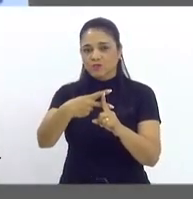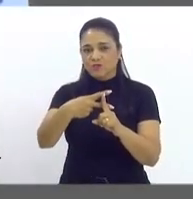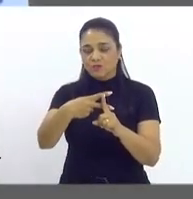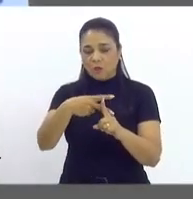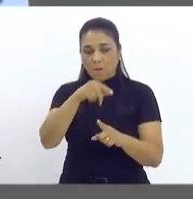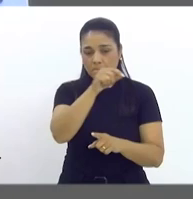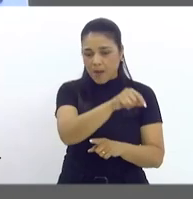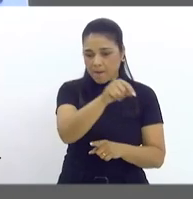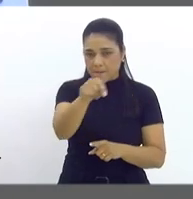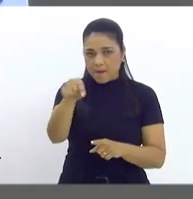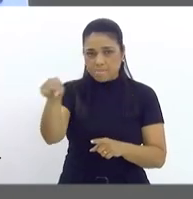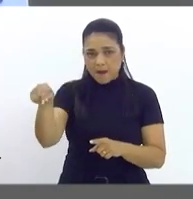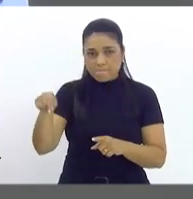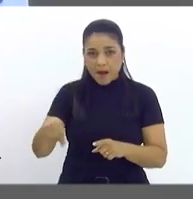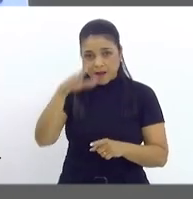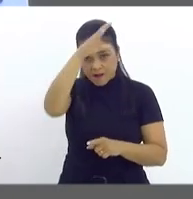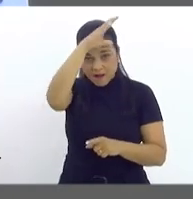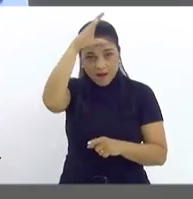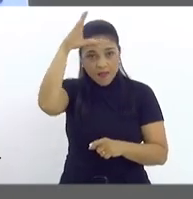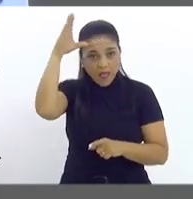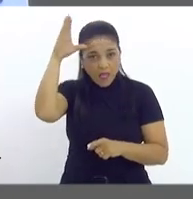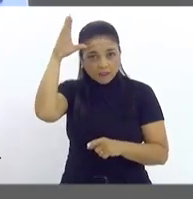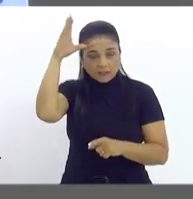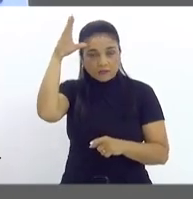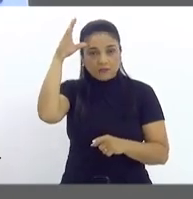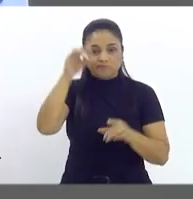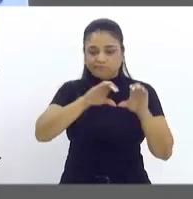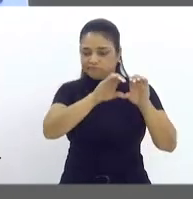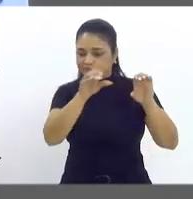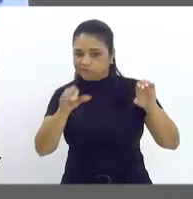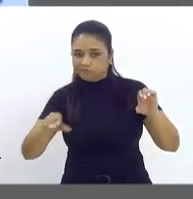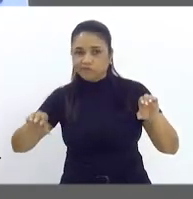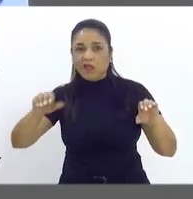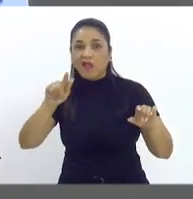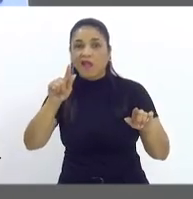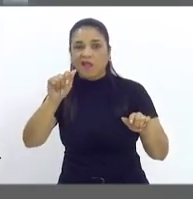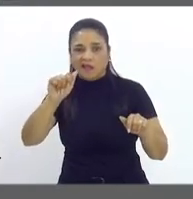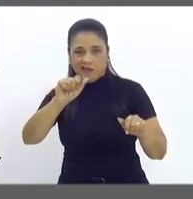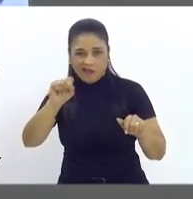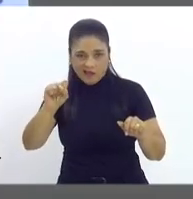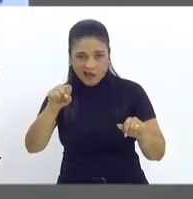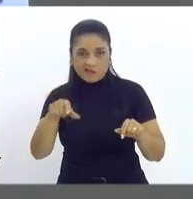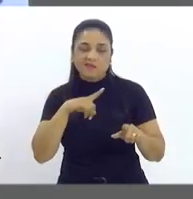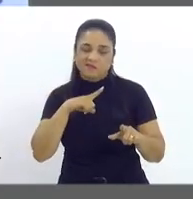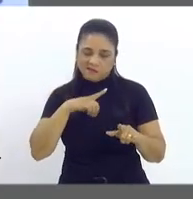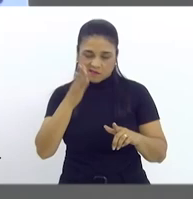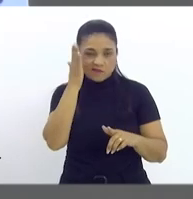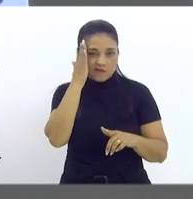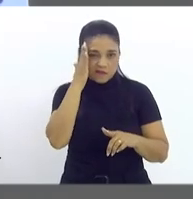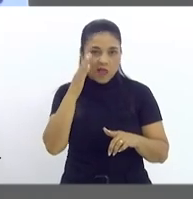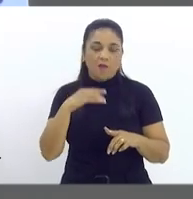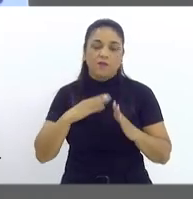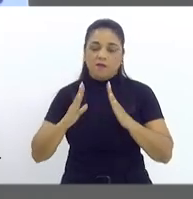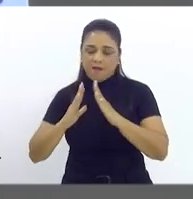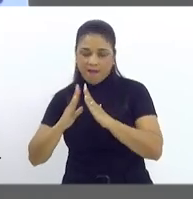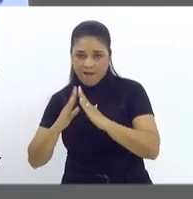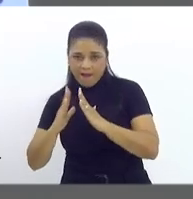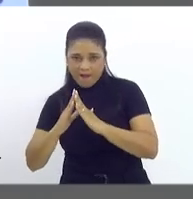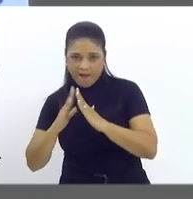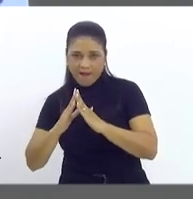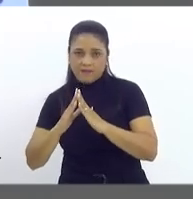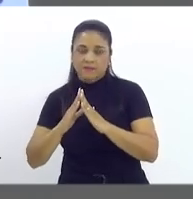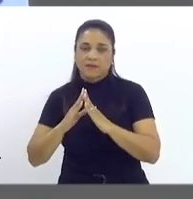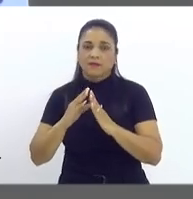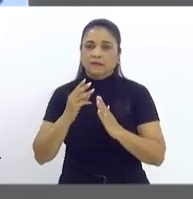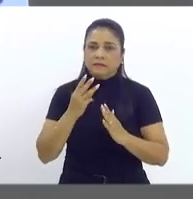de consumo de clientes. Pontos de consumo, porque a gente sabe que cada consumidor tem em sua casa 3, 4, a gente